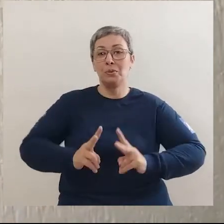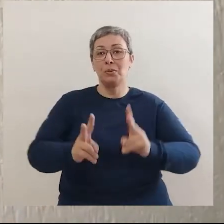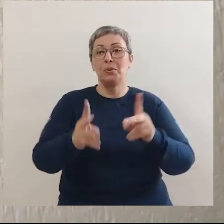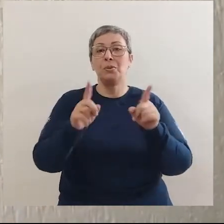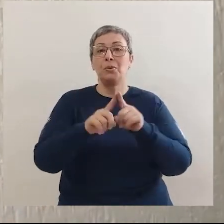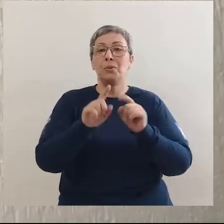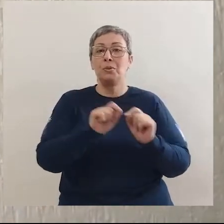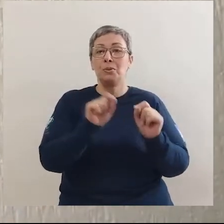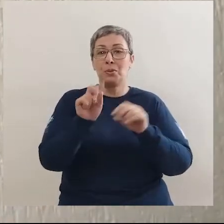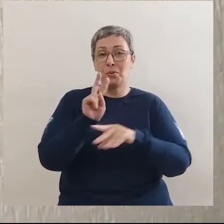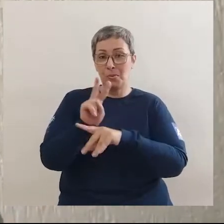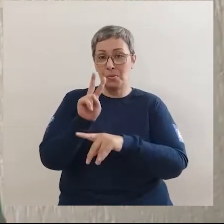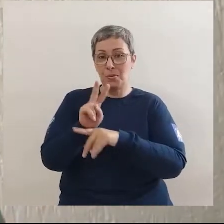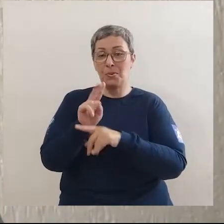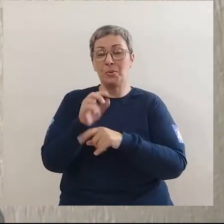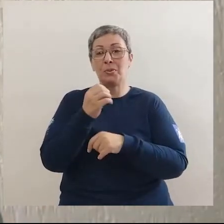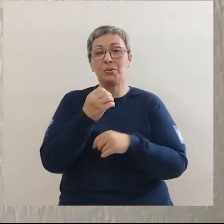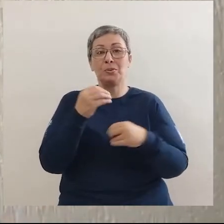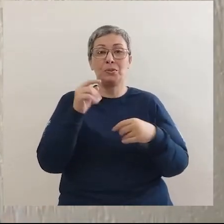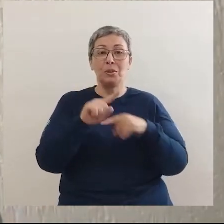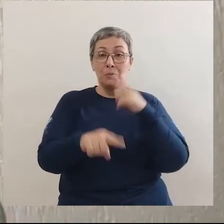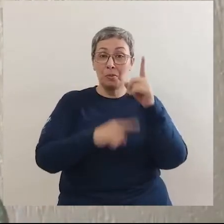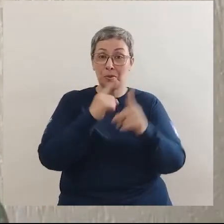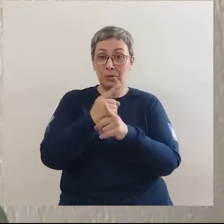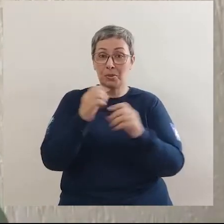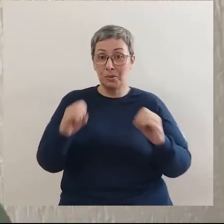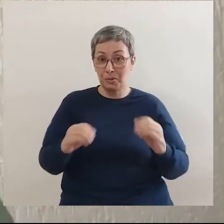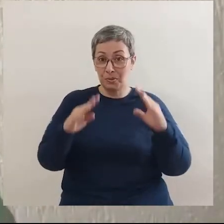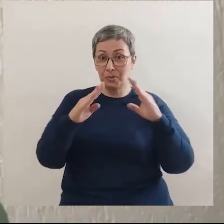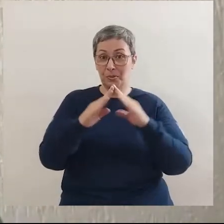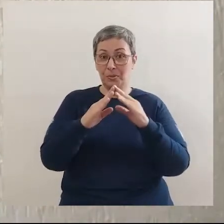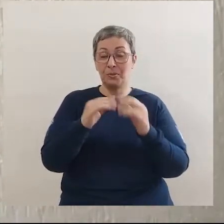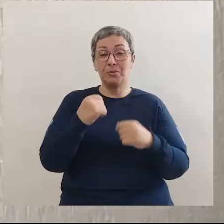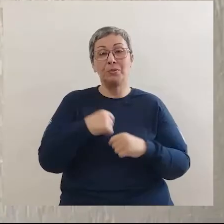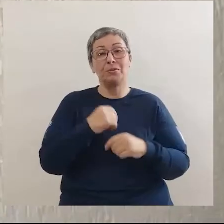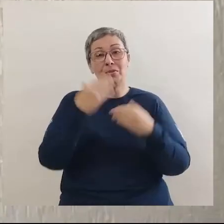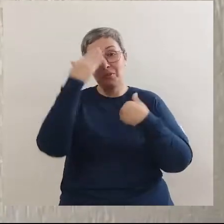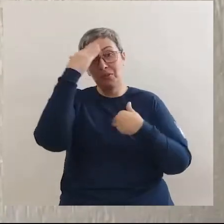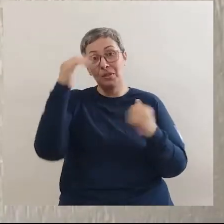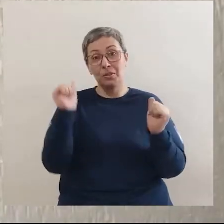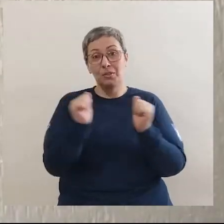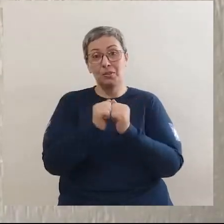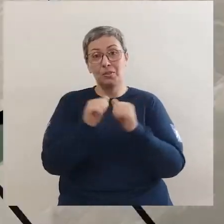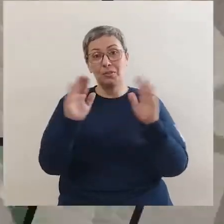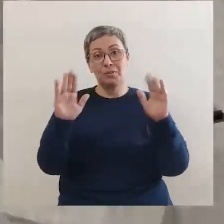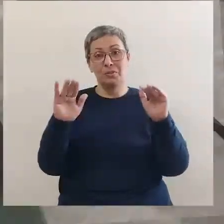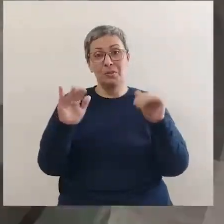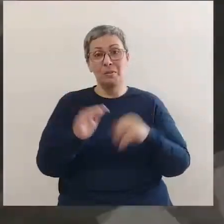cuidando. Vejo vocês no próximo programa. Obrigada pela companhia. Tchau, tchau!